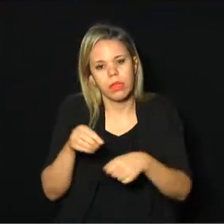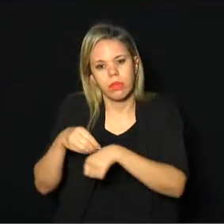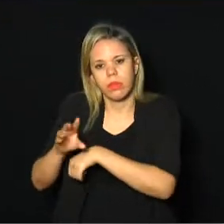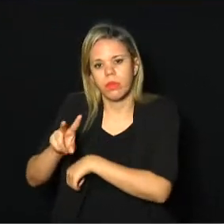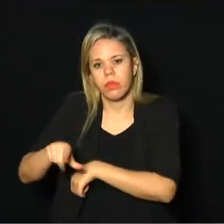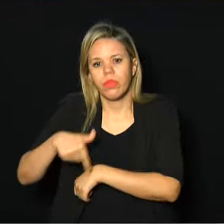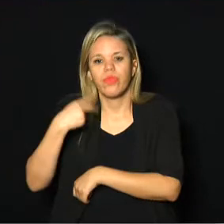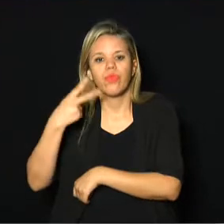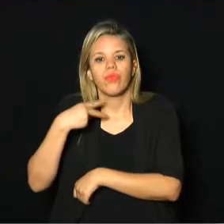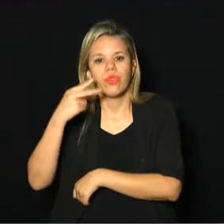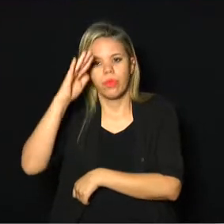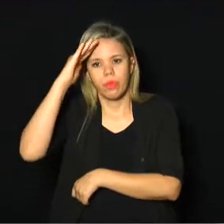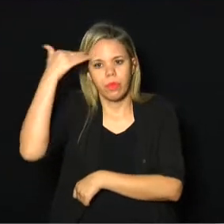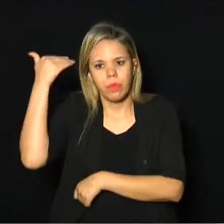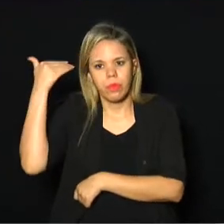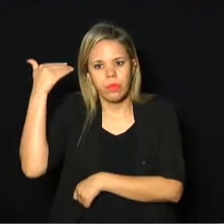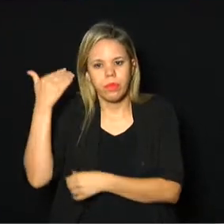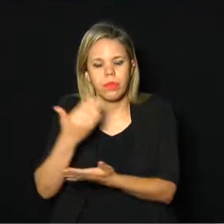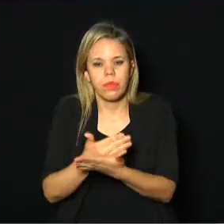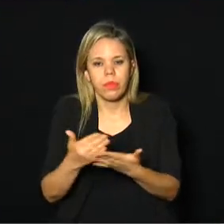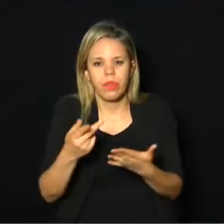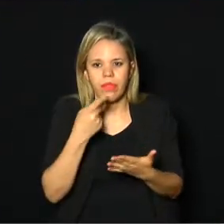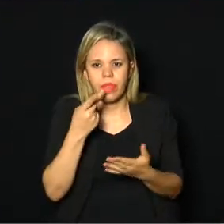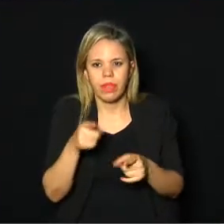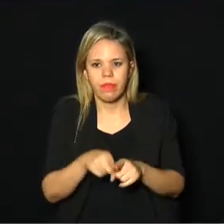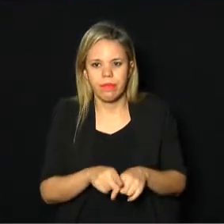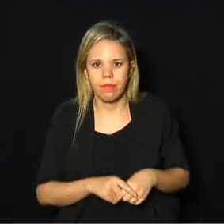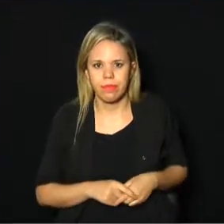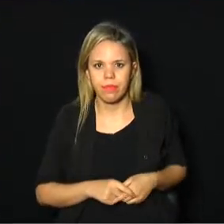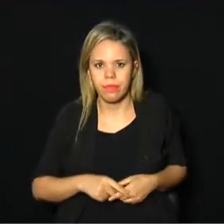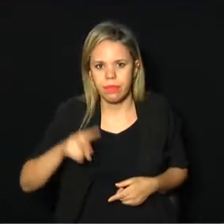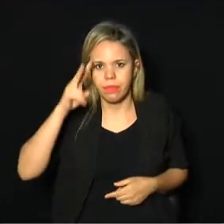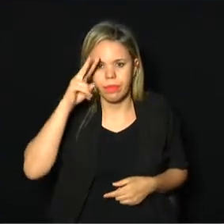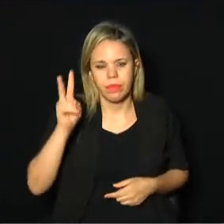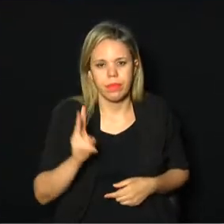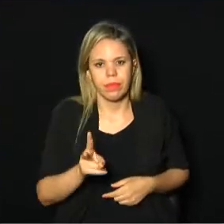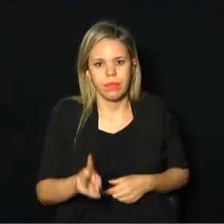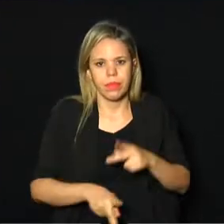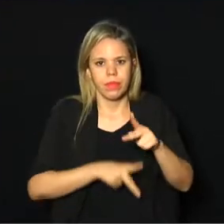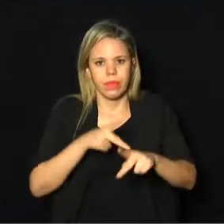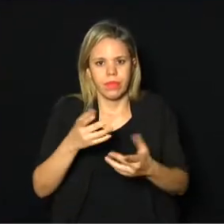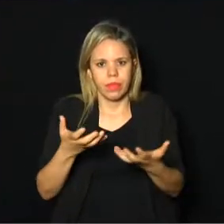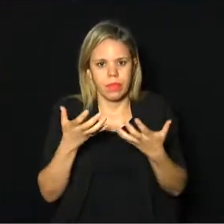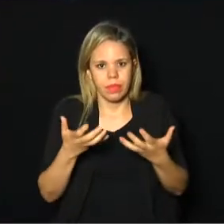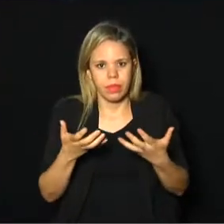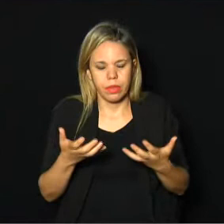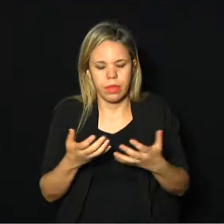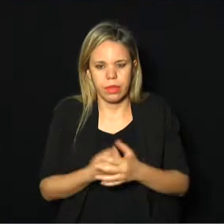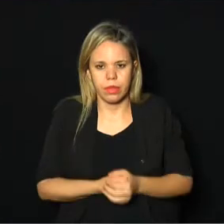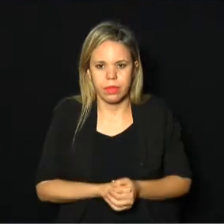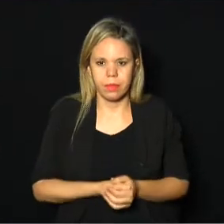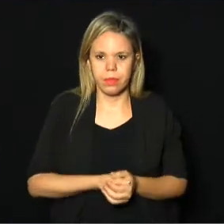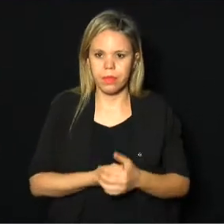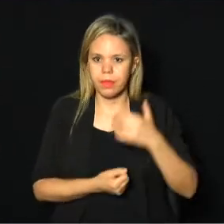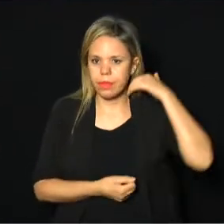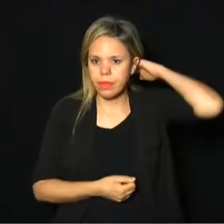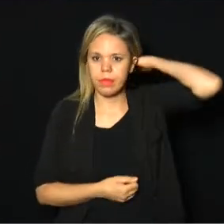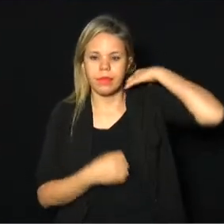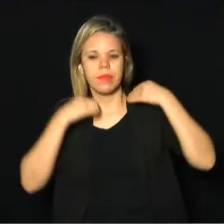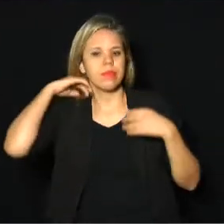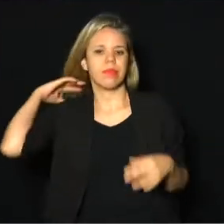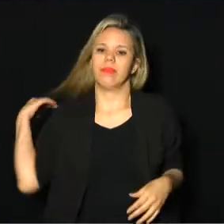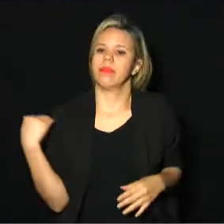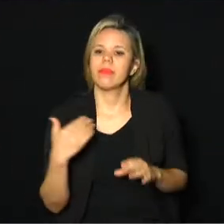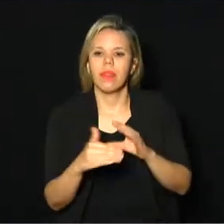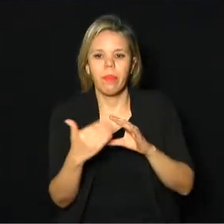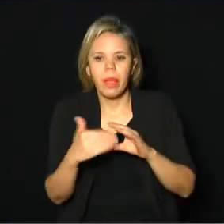vereador Pedro Tourinho para fazer suas considerações também. Lembrando sempre que as pessoas que quiserem, né, mandarem